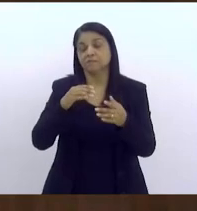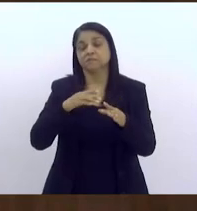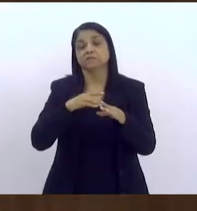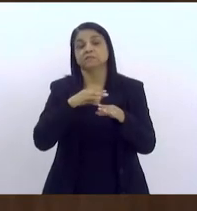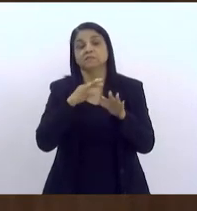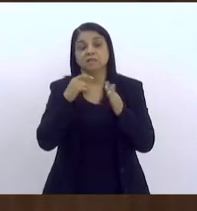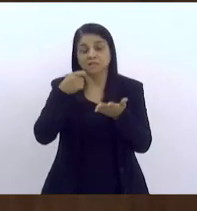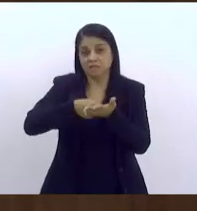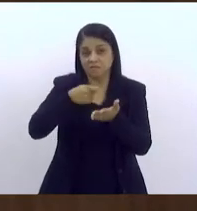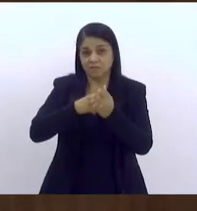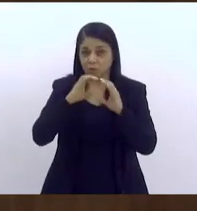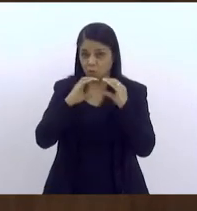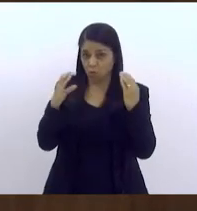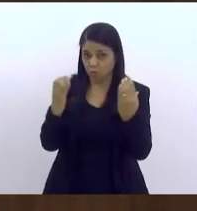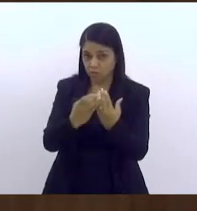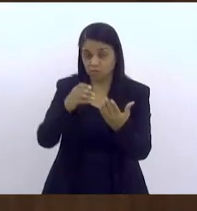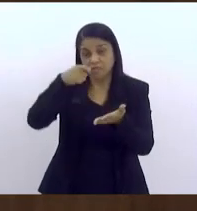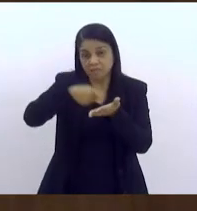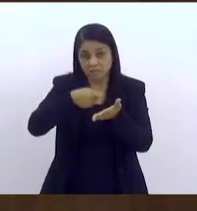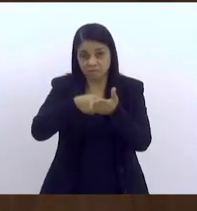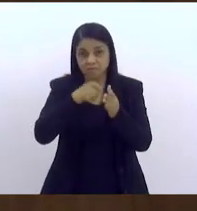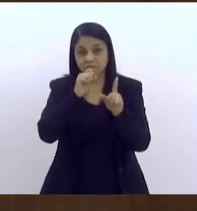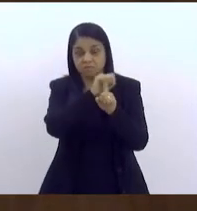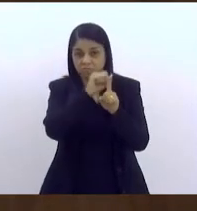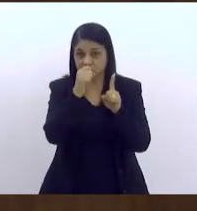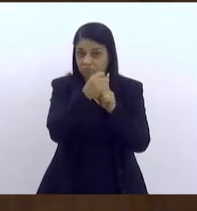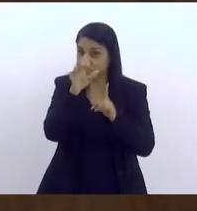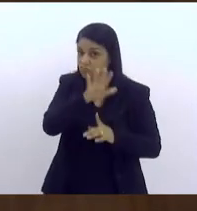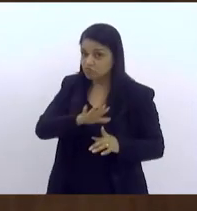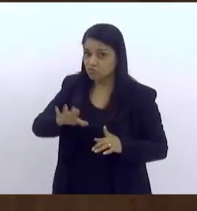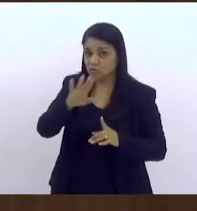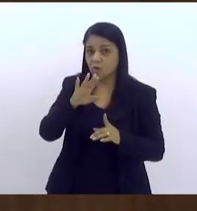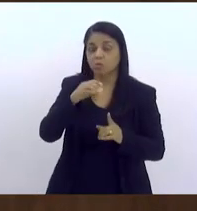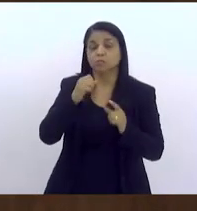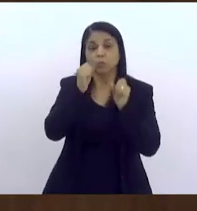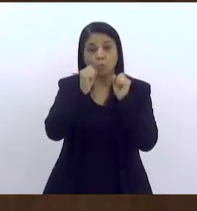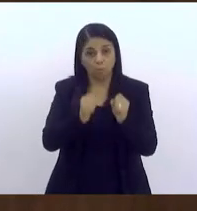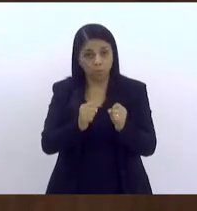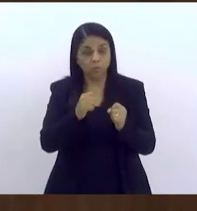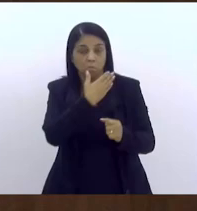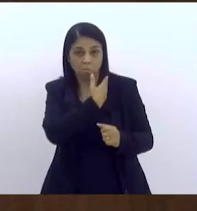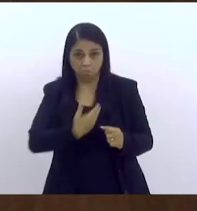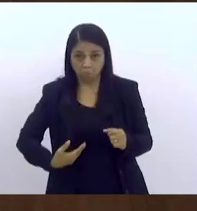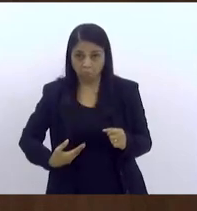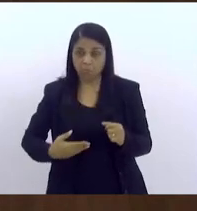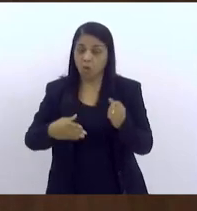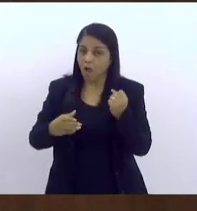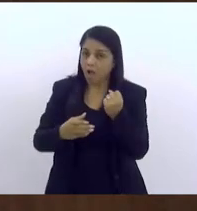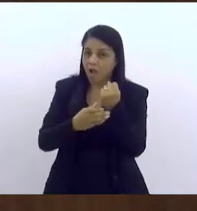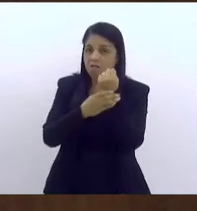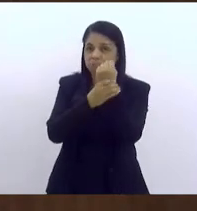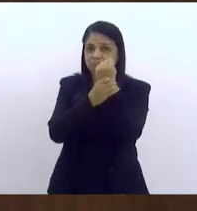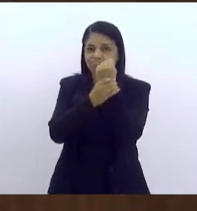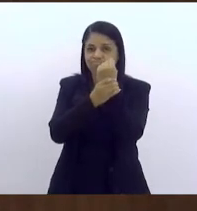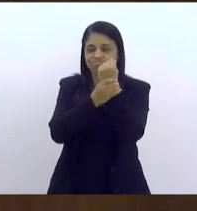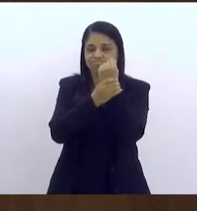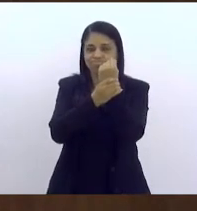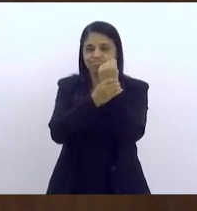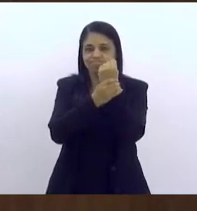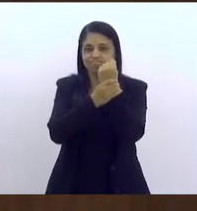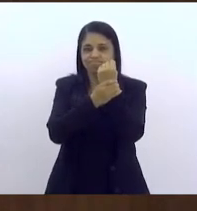é dever da sociedade em geral do poder público assegurar com absoluta